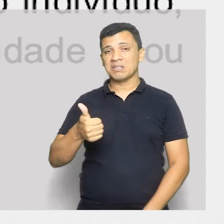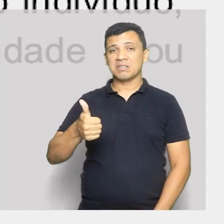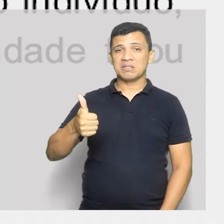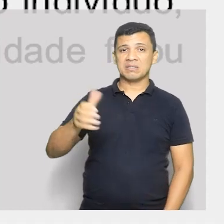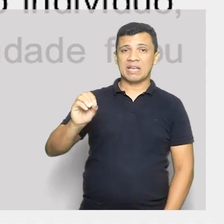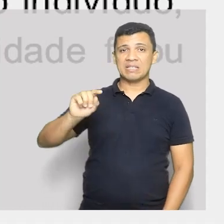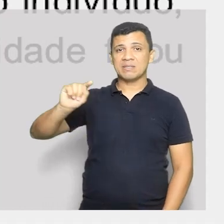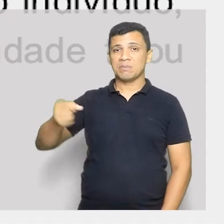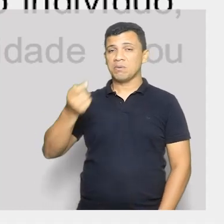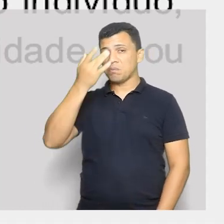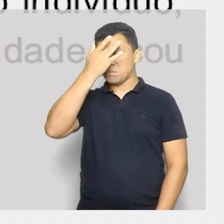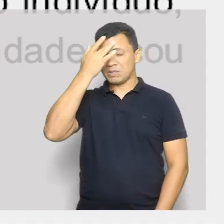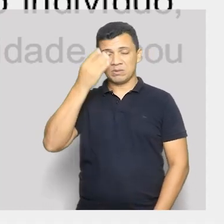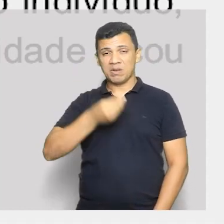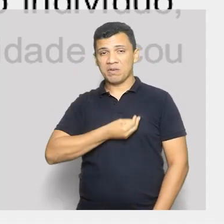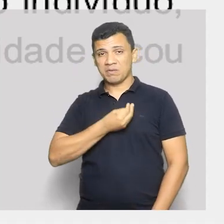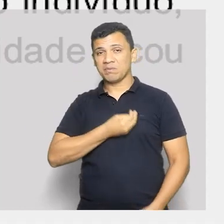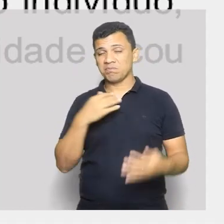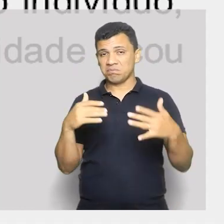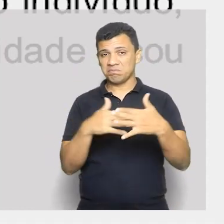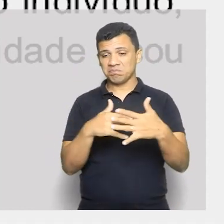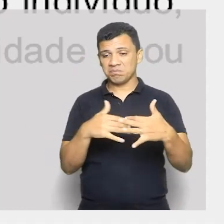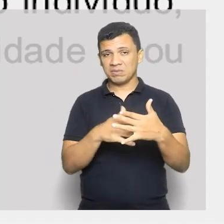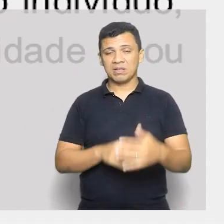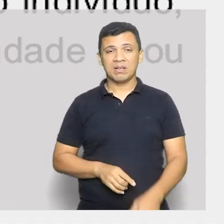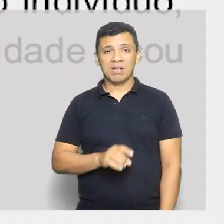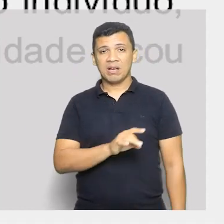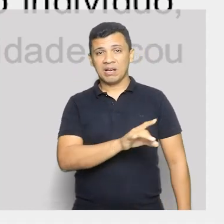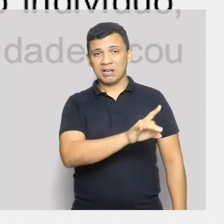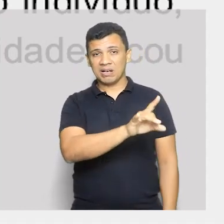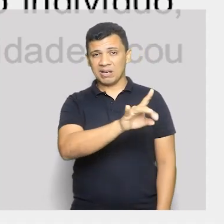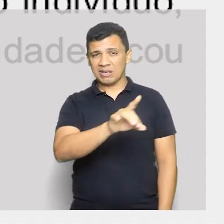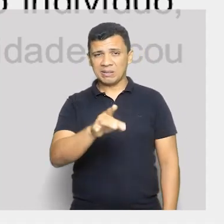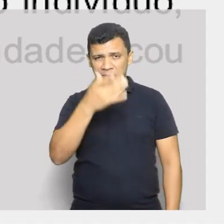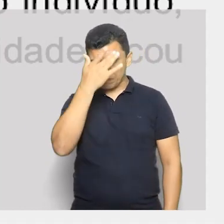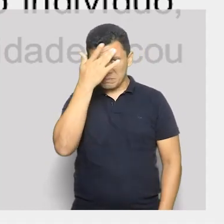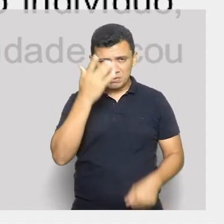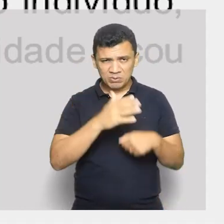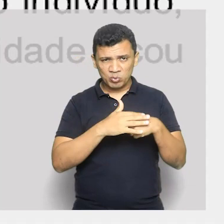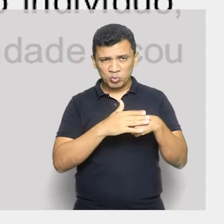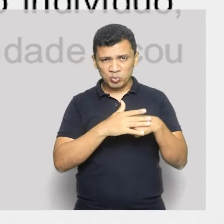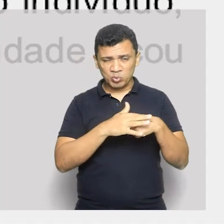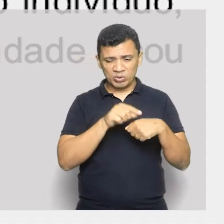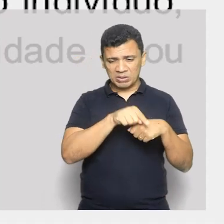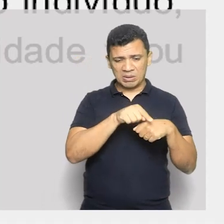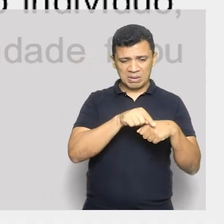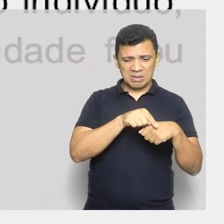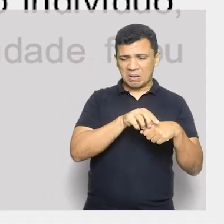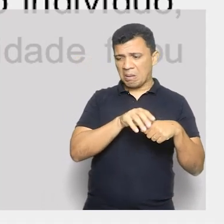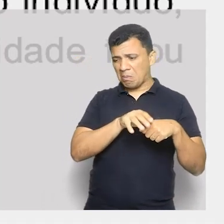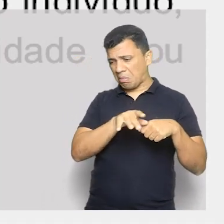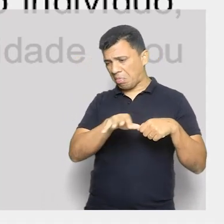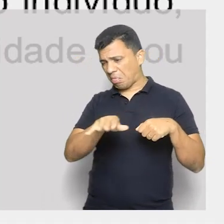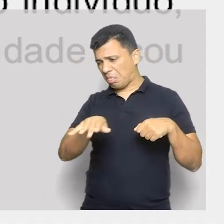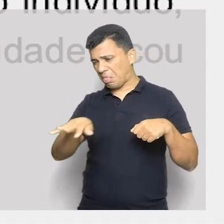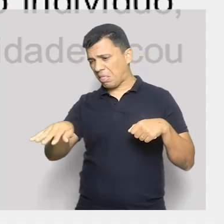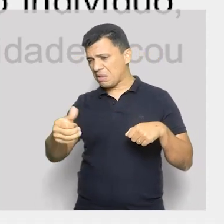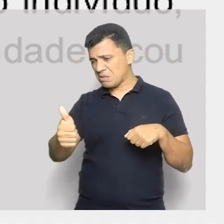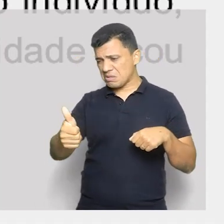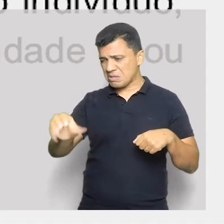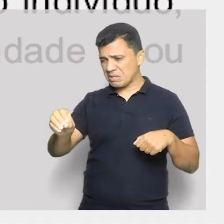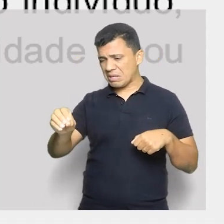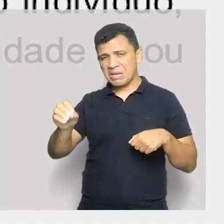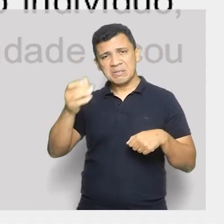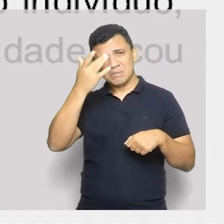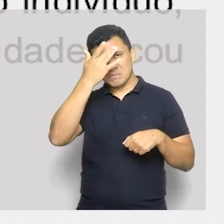mil habitantes, cada indivíduo infectado contamina 10 outros indivíduos